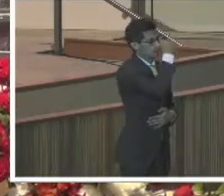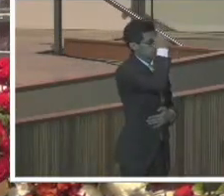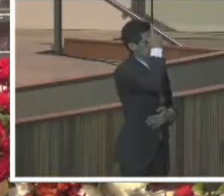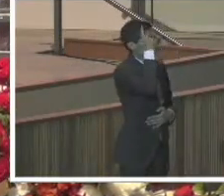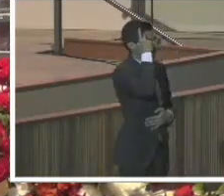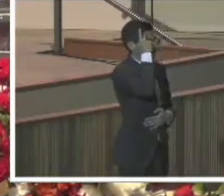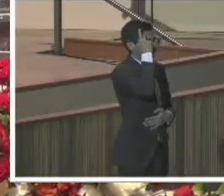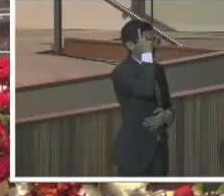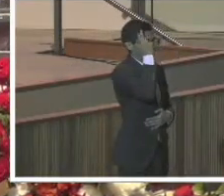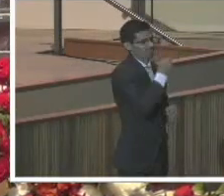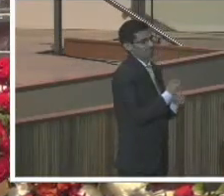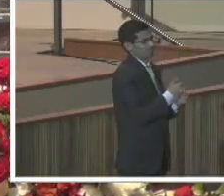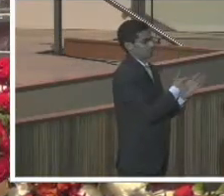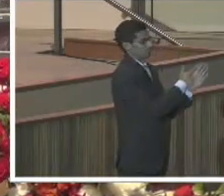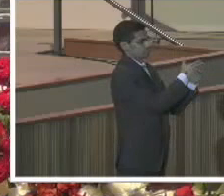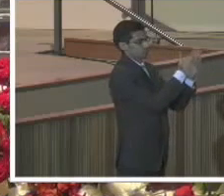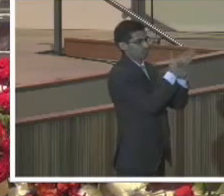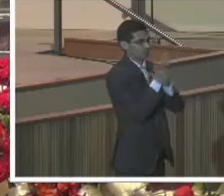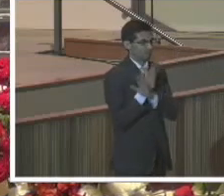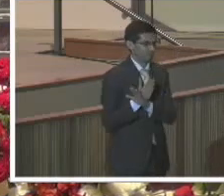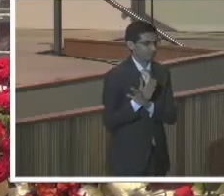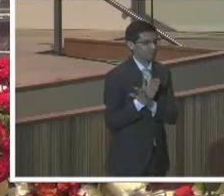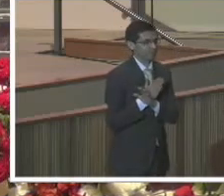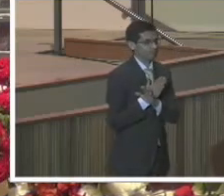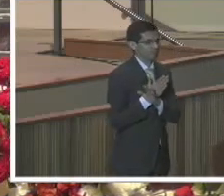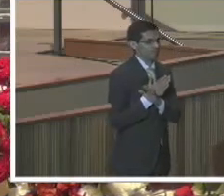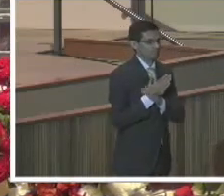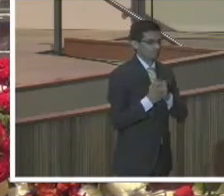havia perdido.